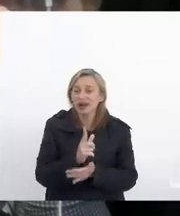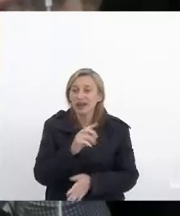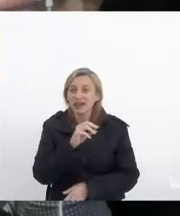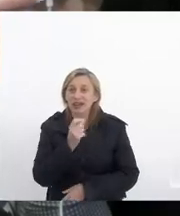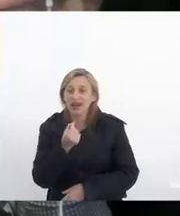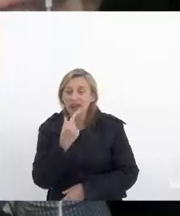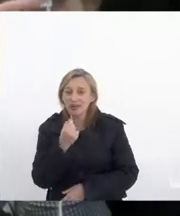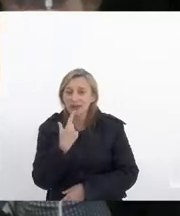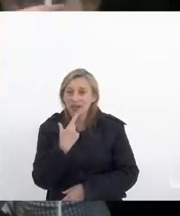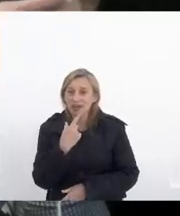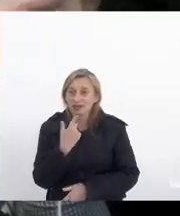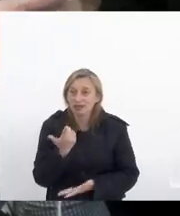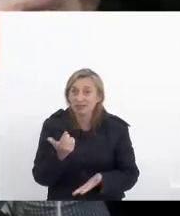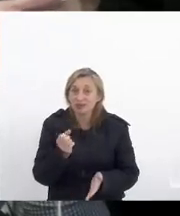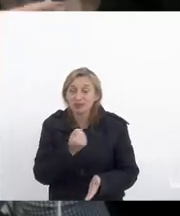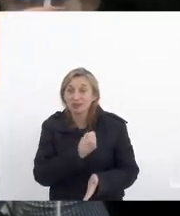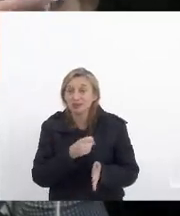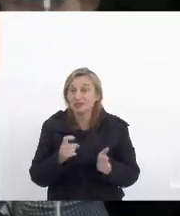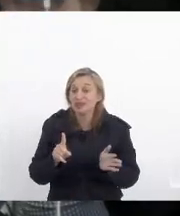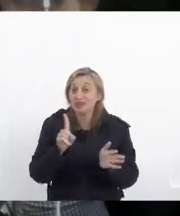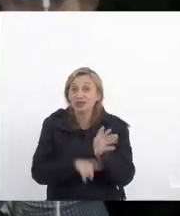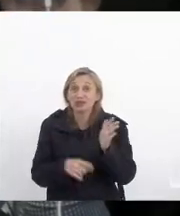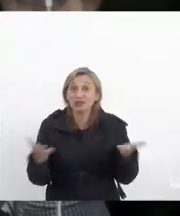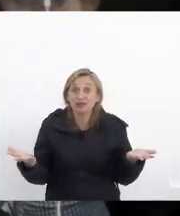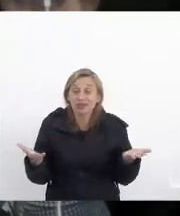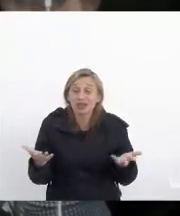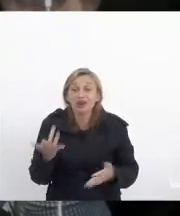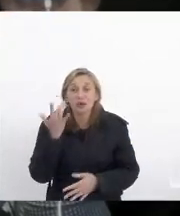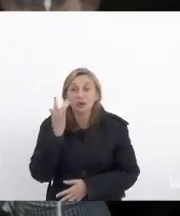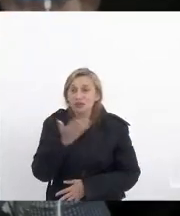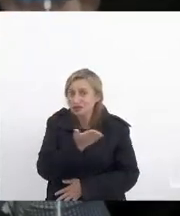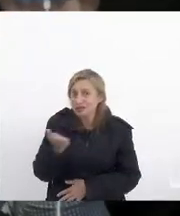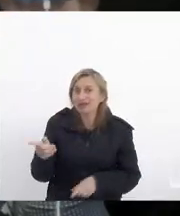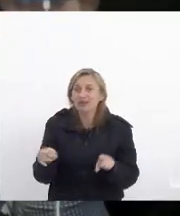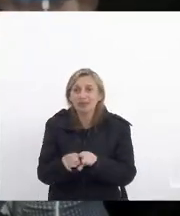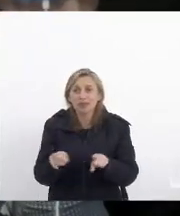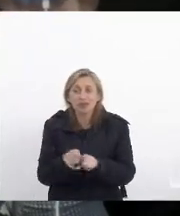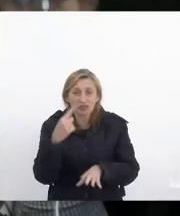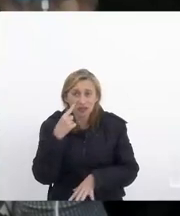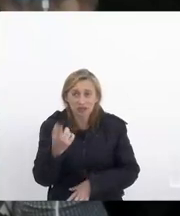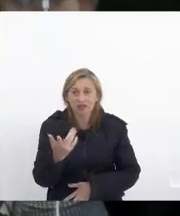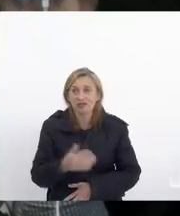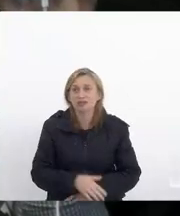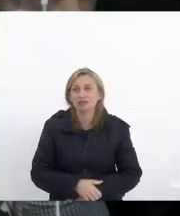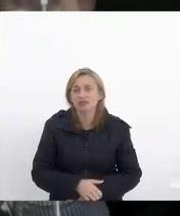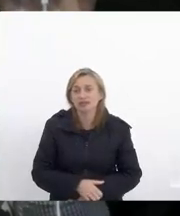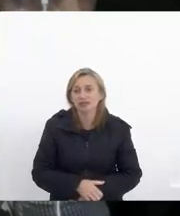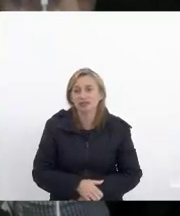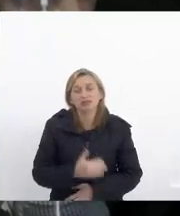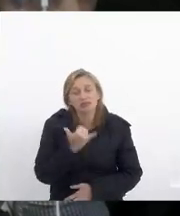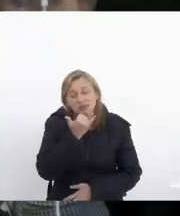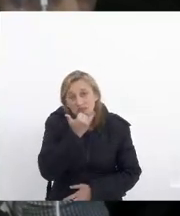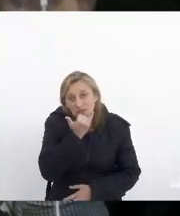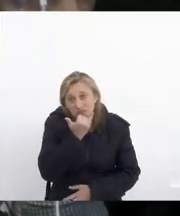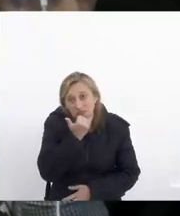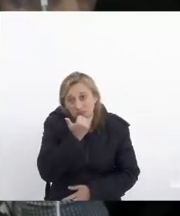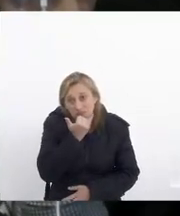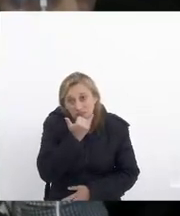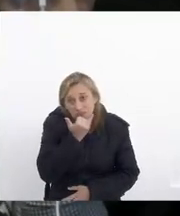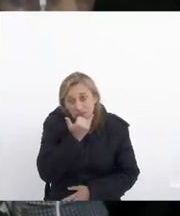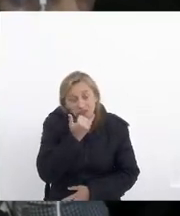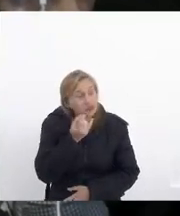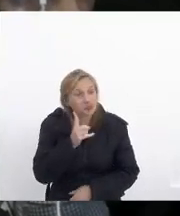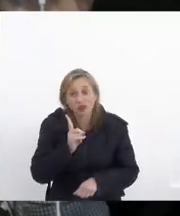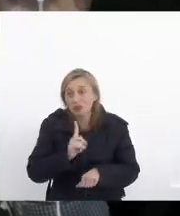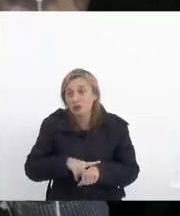o meu desconto. Para onde é que está indo esse dinheiro? Então, eu acho que vocês também têm que procurar ver isso. Me desculpa, eu Sem sei problema. Que não é